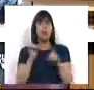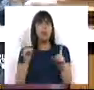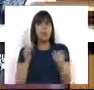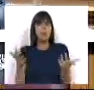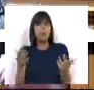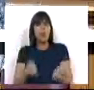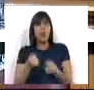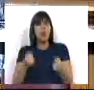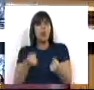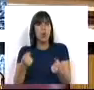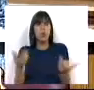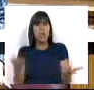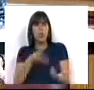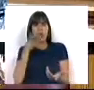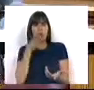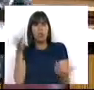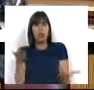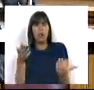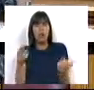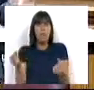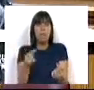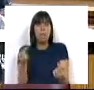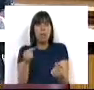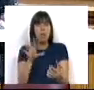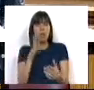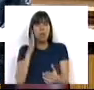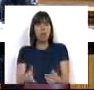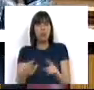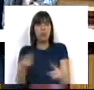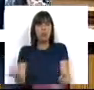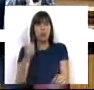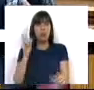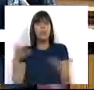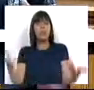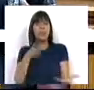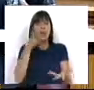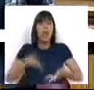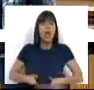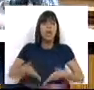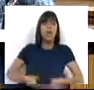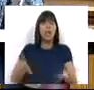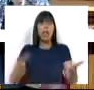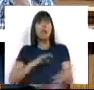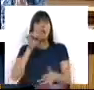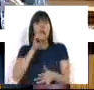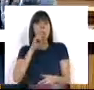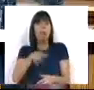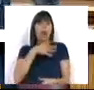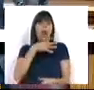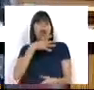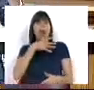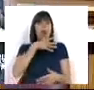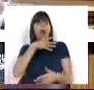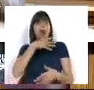se consegue sustentar em mínimos padrões de justiça. E depois falamos da natalidade. Os senhores podem proferir